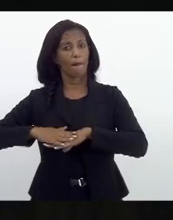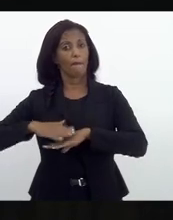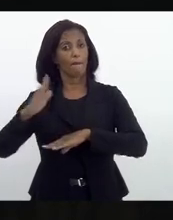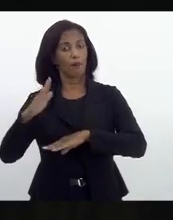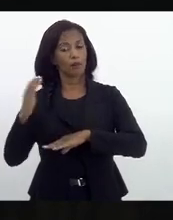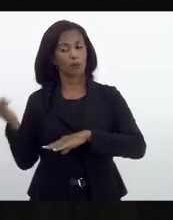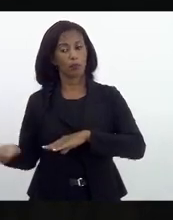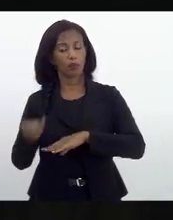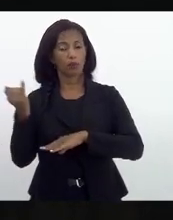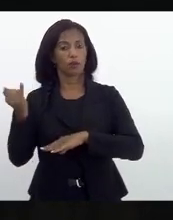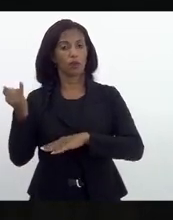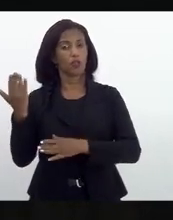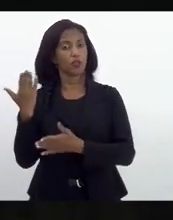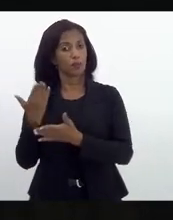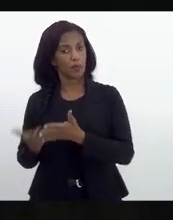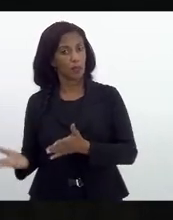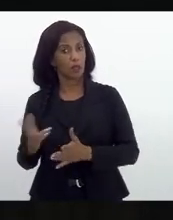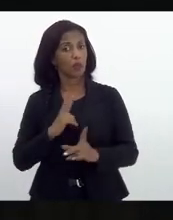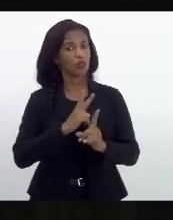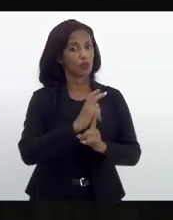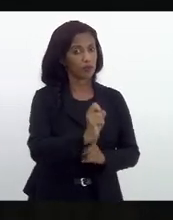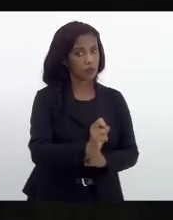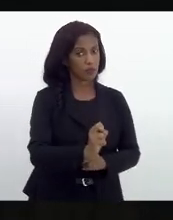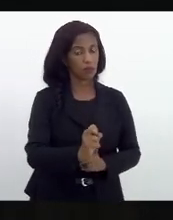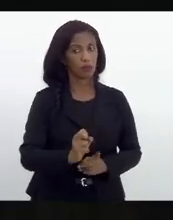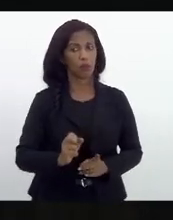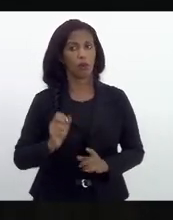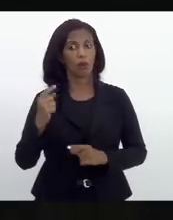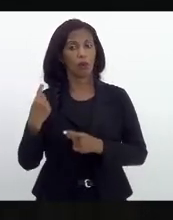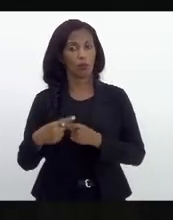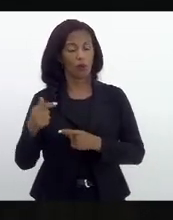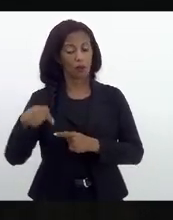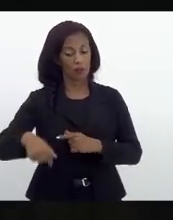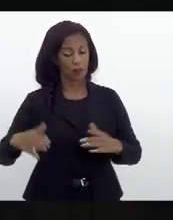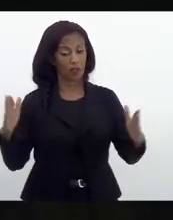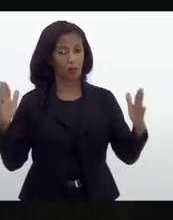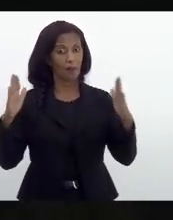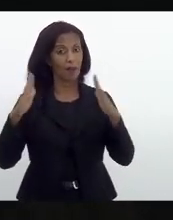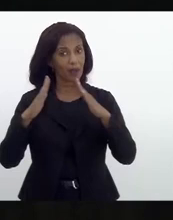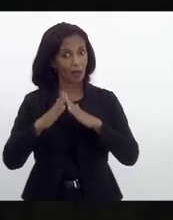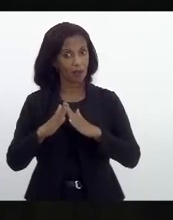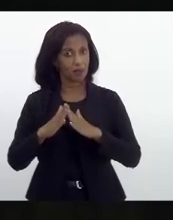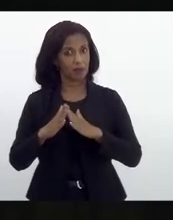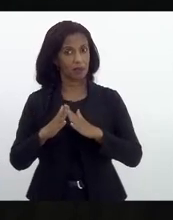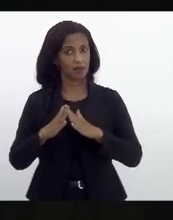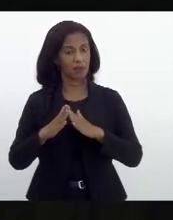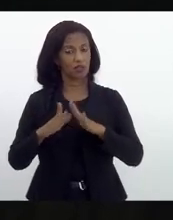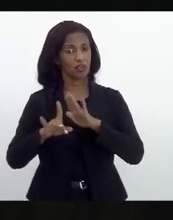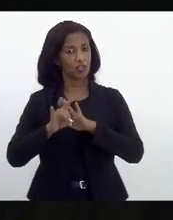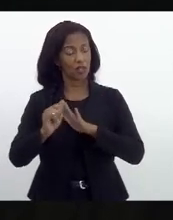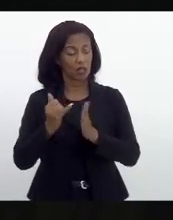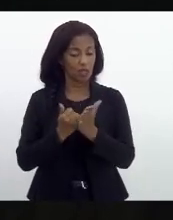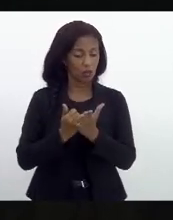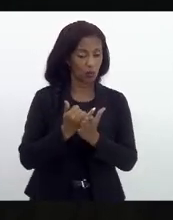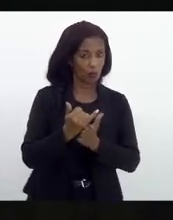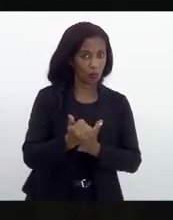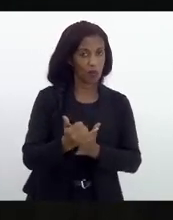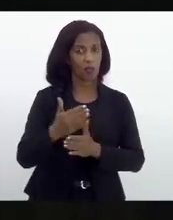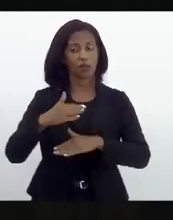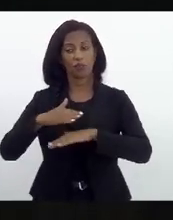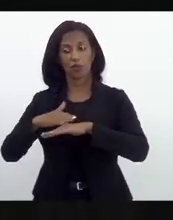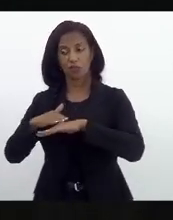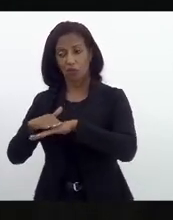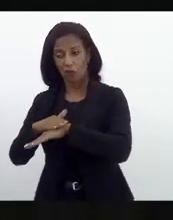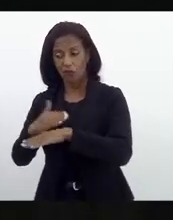vantagem e perder o que a gente já conquistou só isso porque nós estamos aqui em uma casa nós estamos tentando desde o início conversarmos